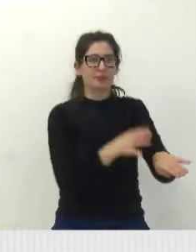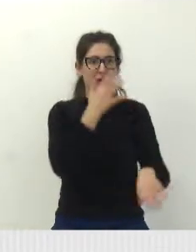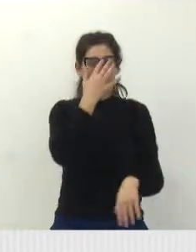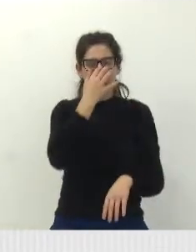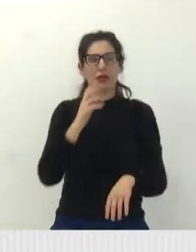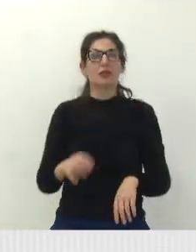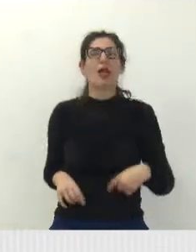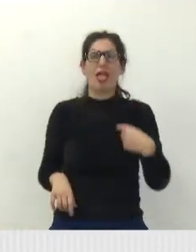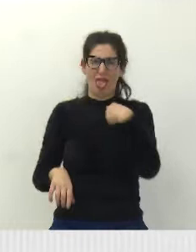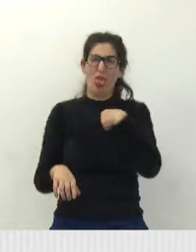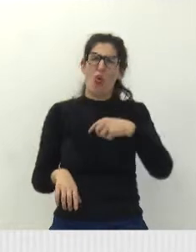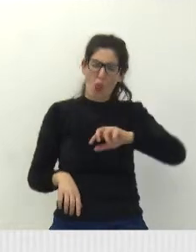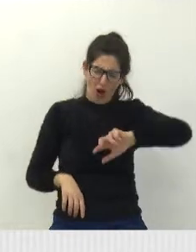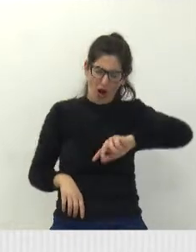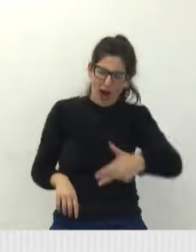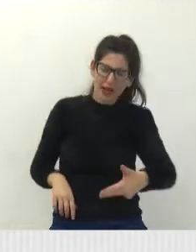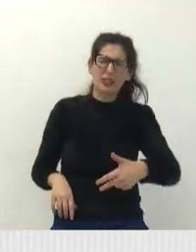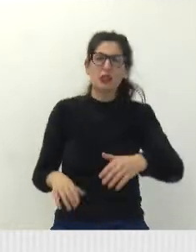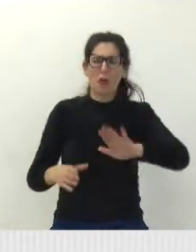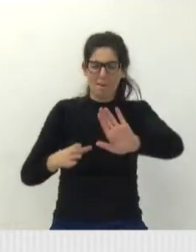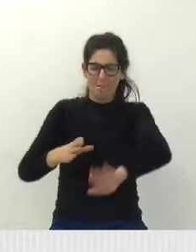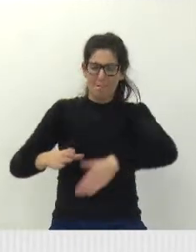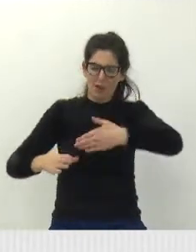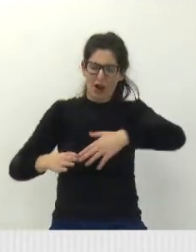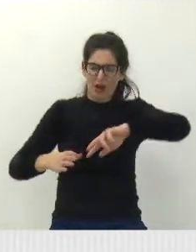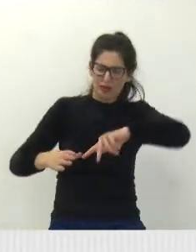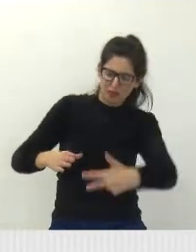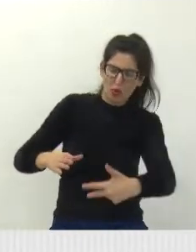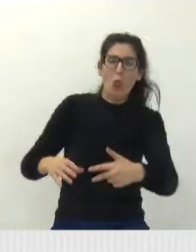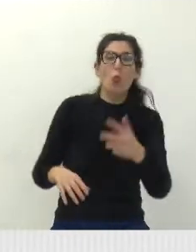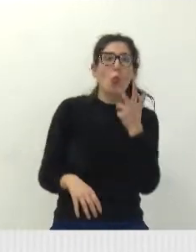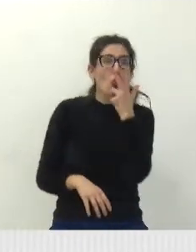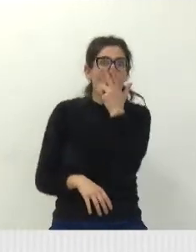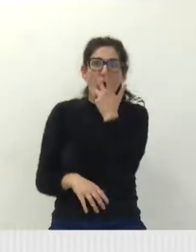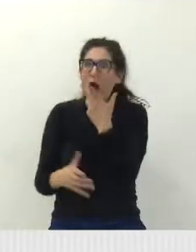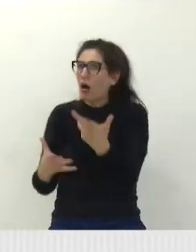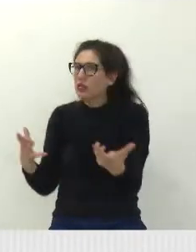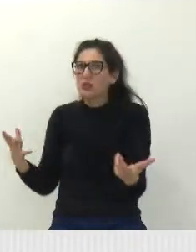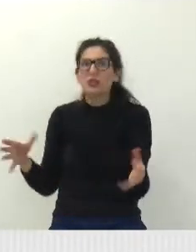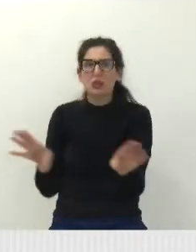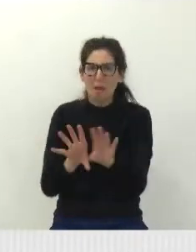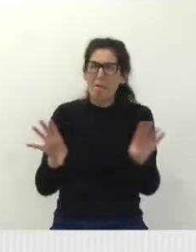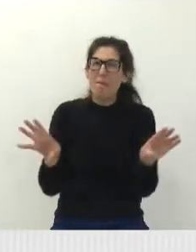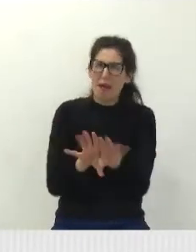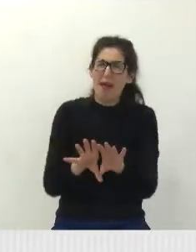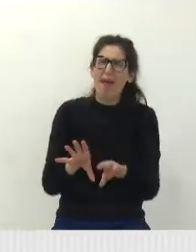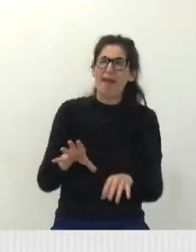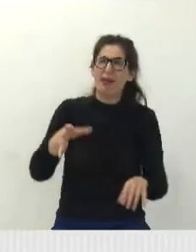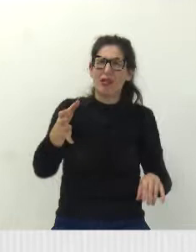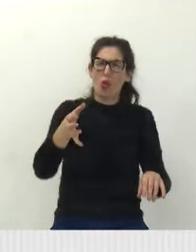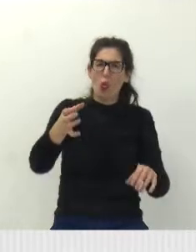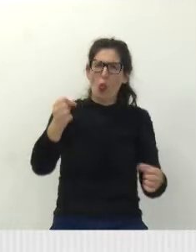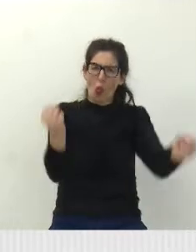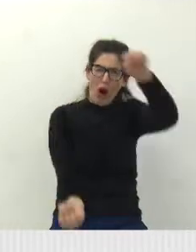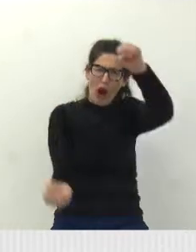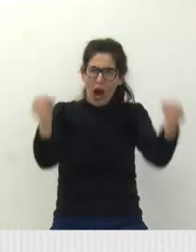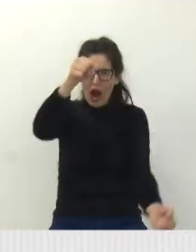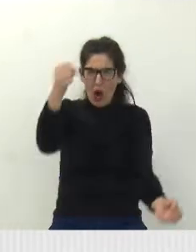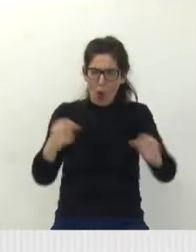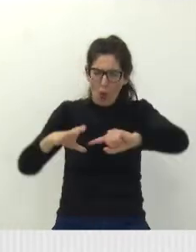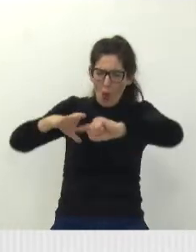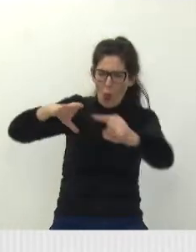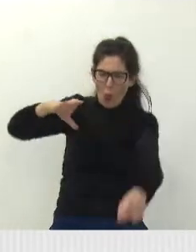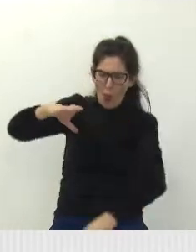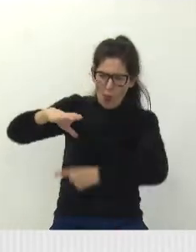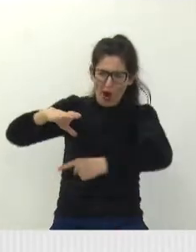buraco no primeiro slide aí, outro dia, né? Quase arrebentei a roda do meu carro. É o bairro que eu moro, e eu já pedi acho que umas 3 vezes.